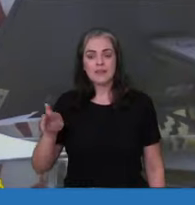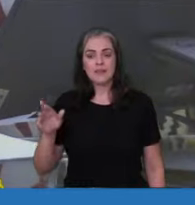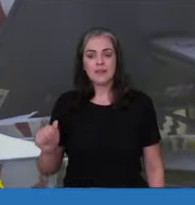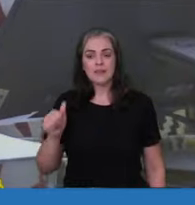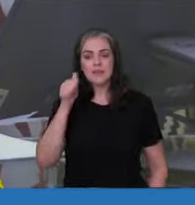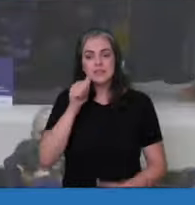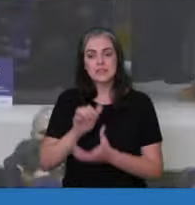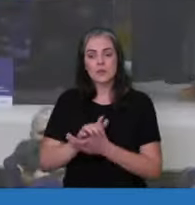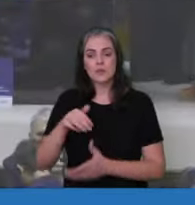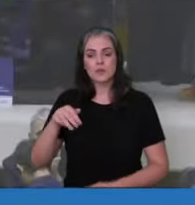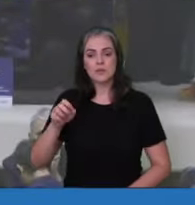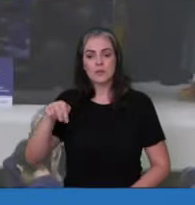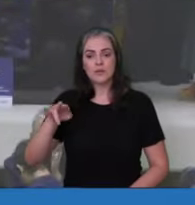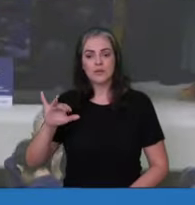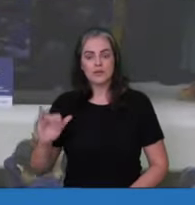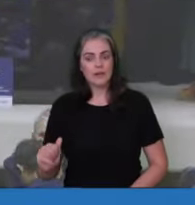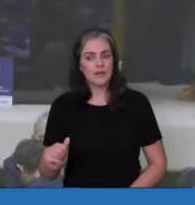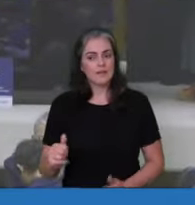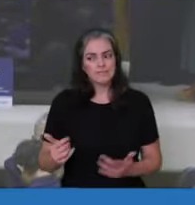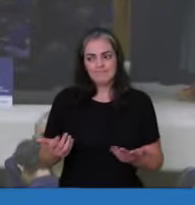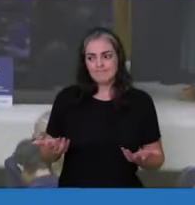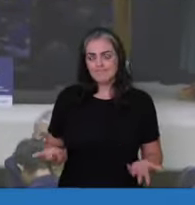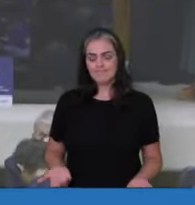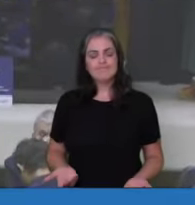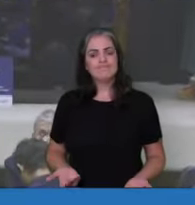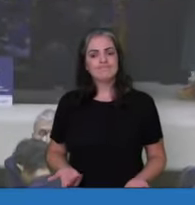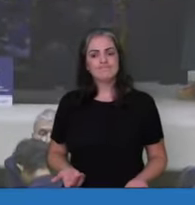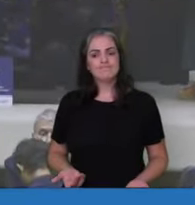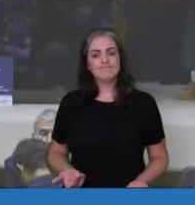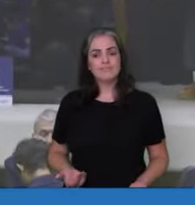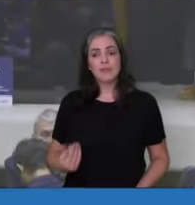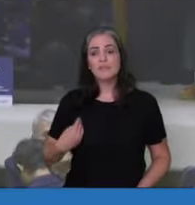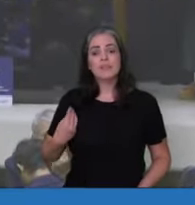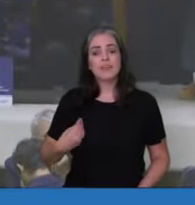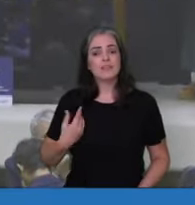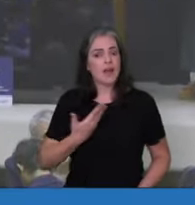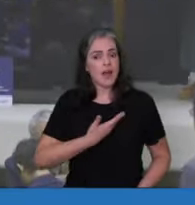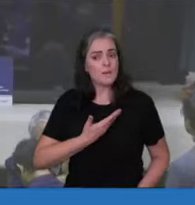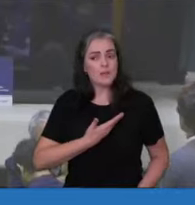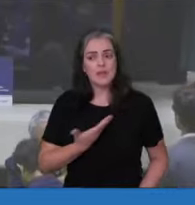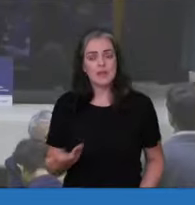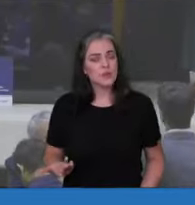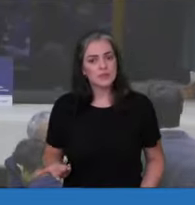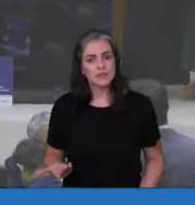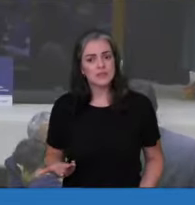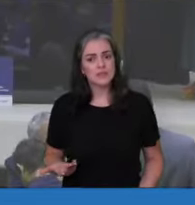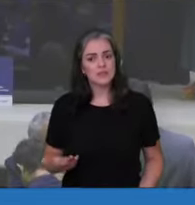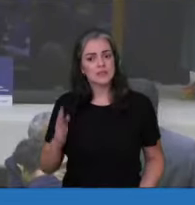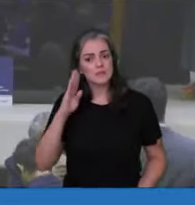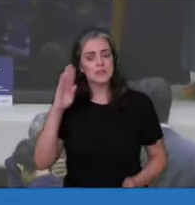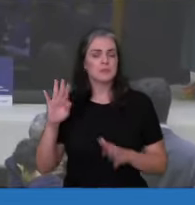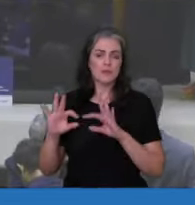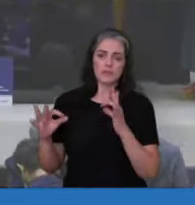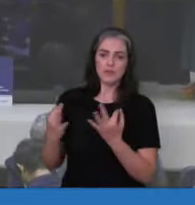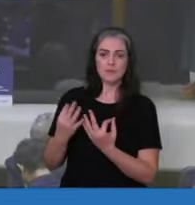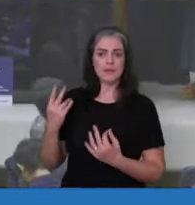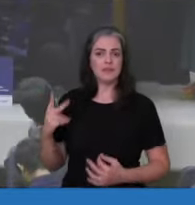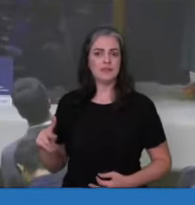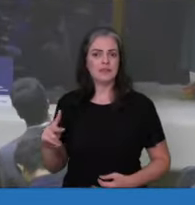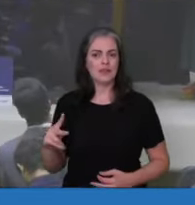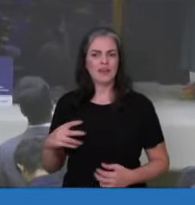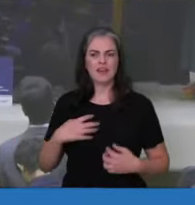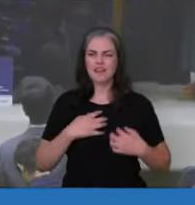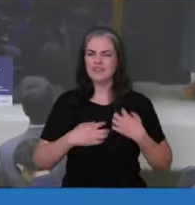Mônica. E as vidas dos amigos, mas em especial da família de Marielle, foram